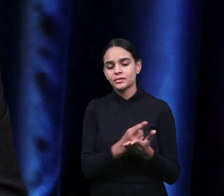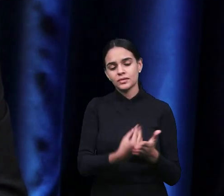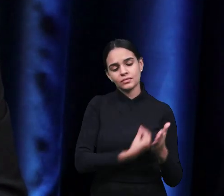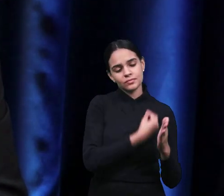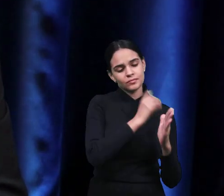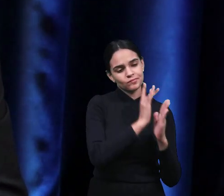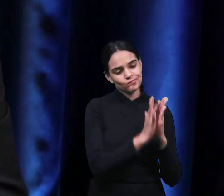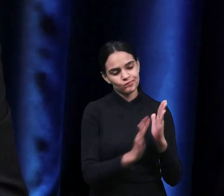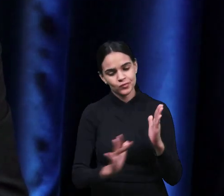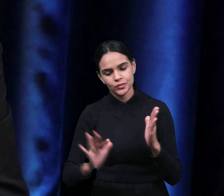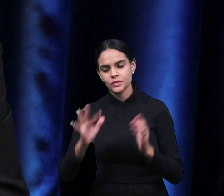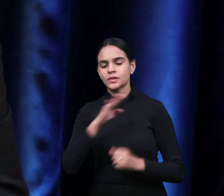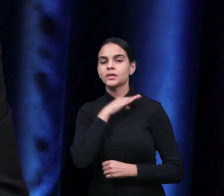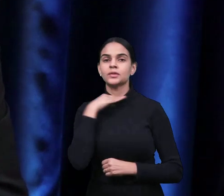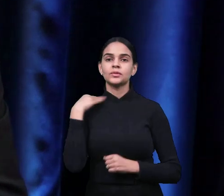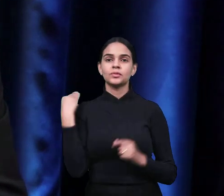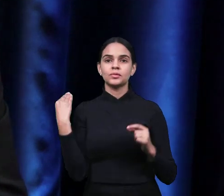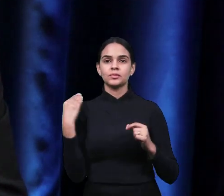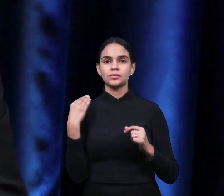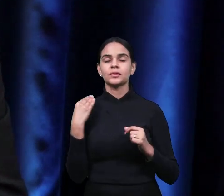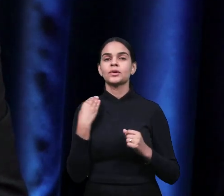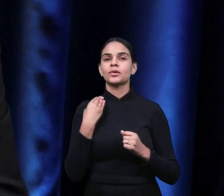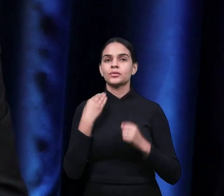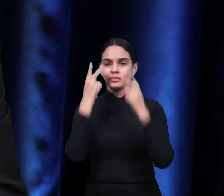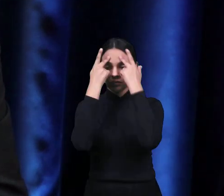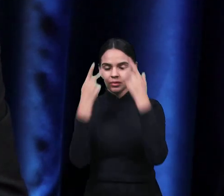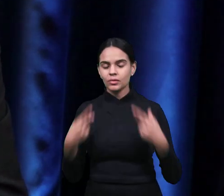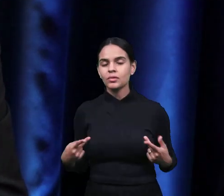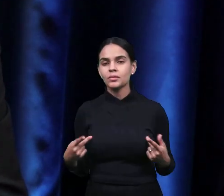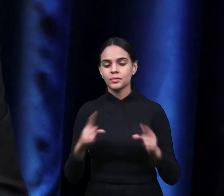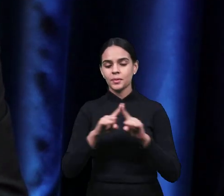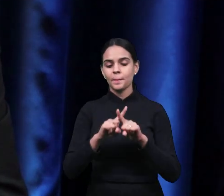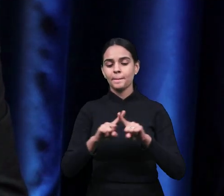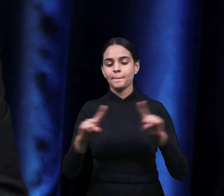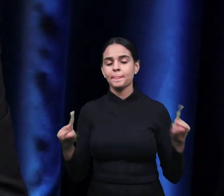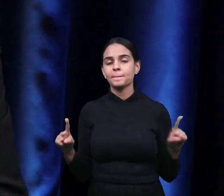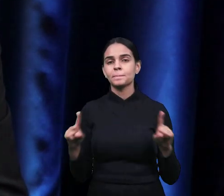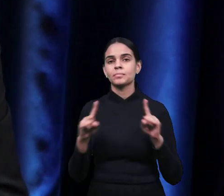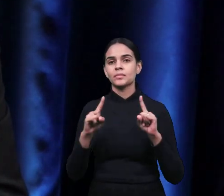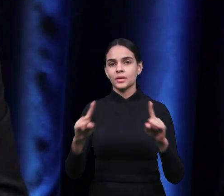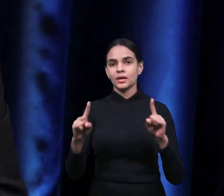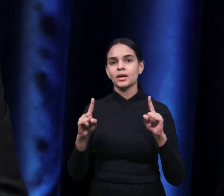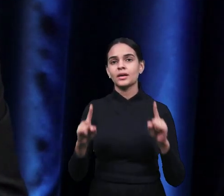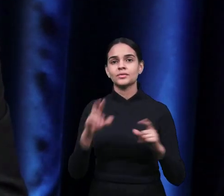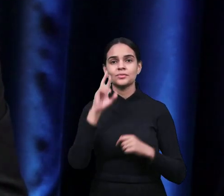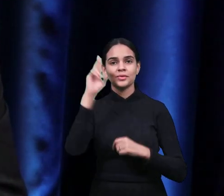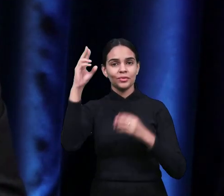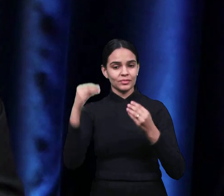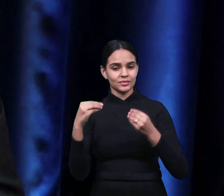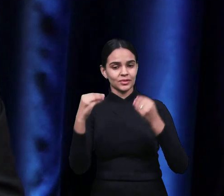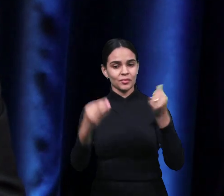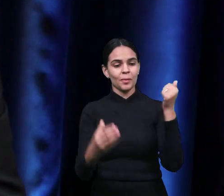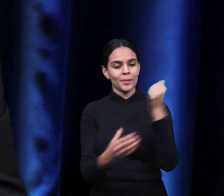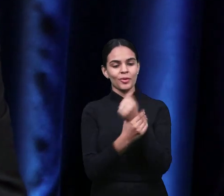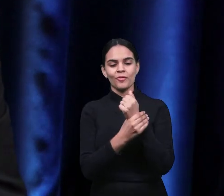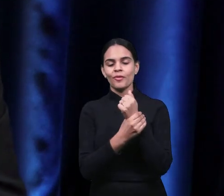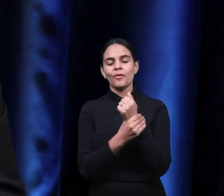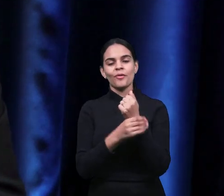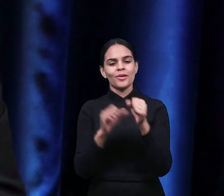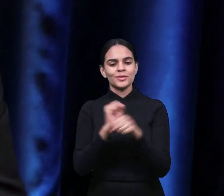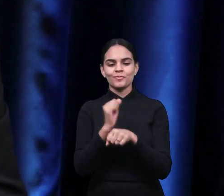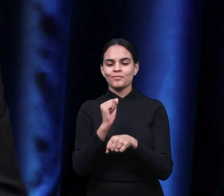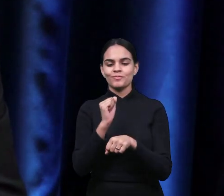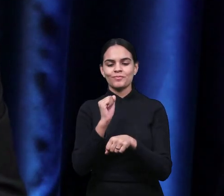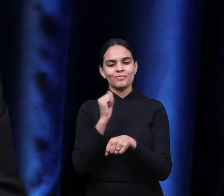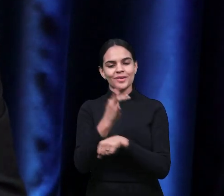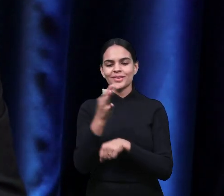homem. Mas o Senhor quer, assim como trouxe a família de Abraão uma nova esperança, Abraão voltou para